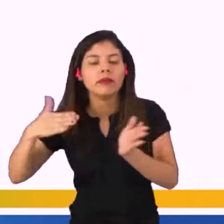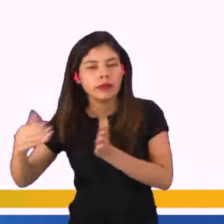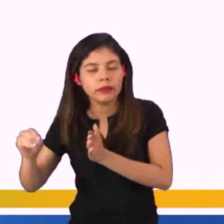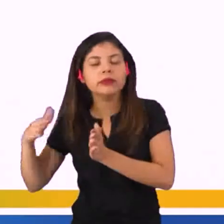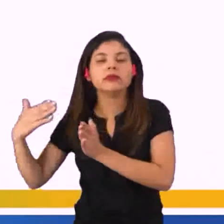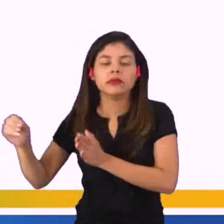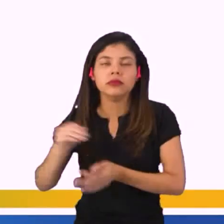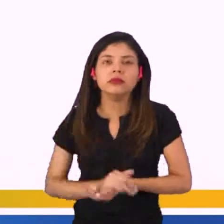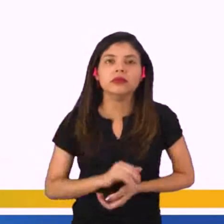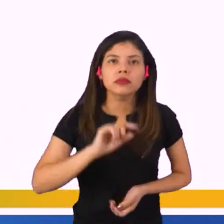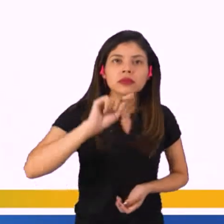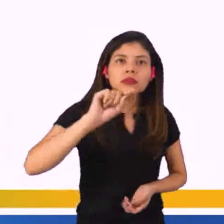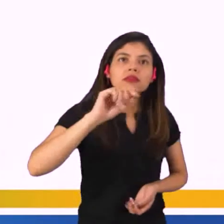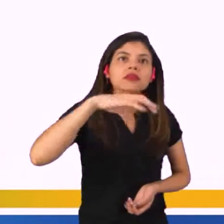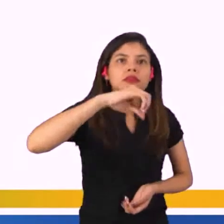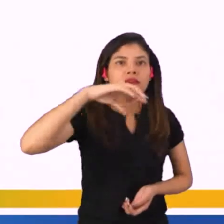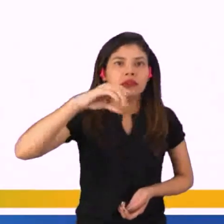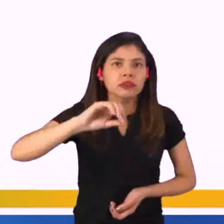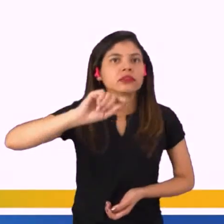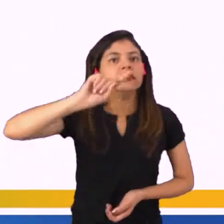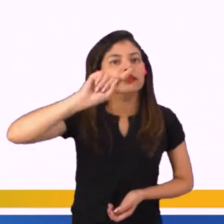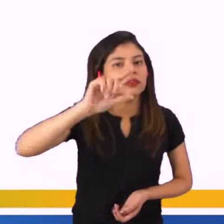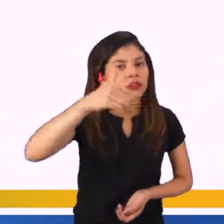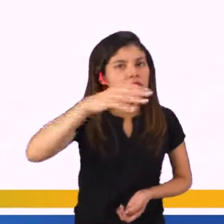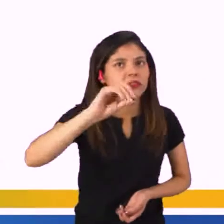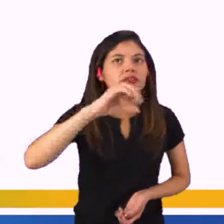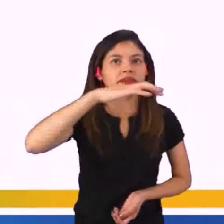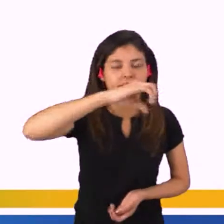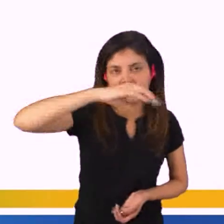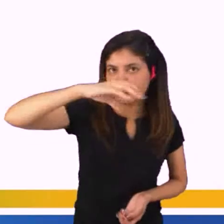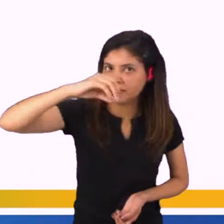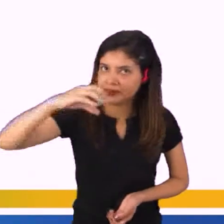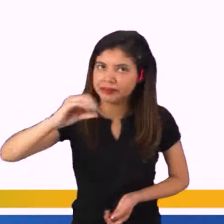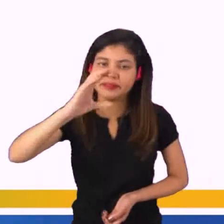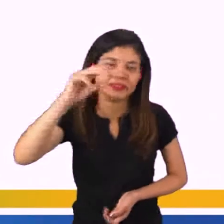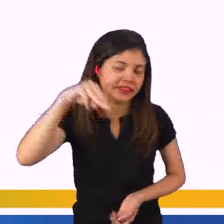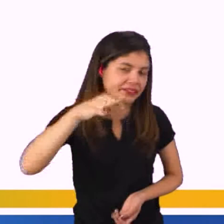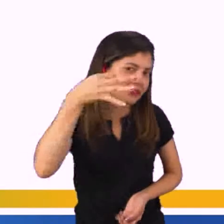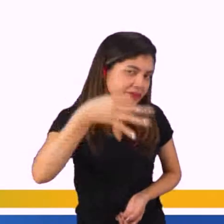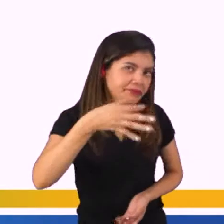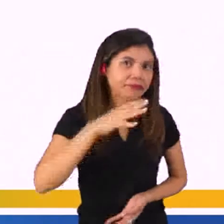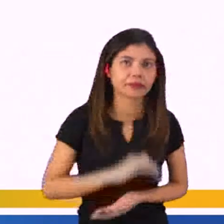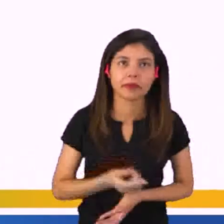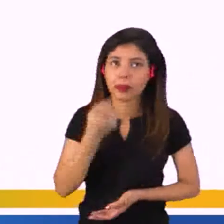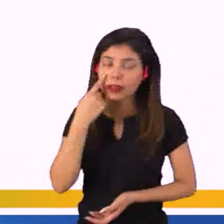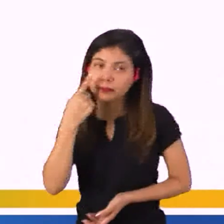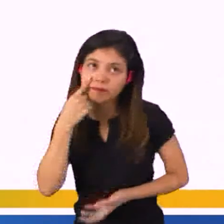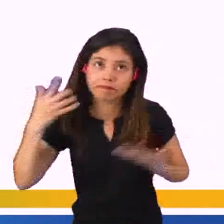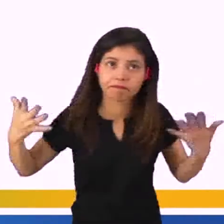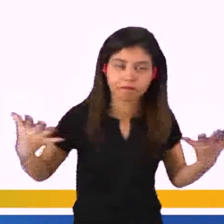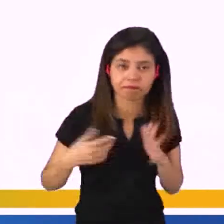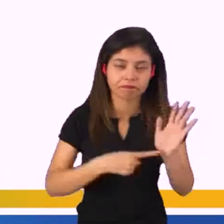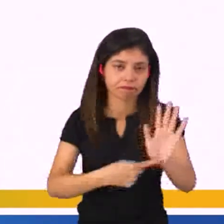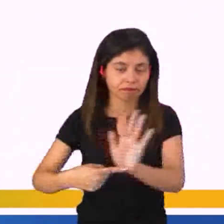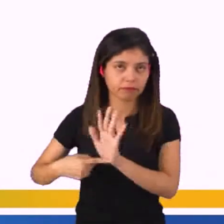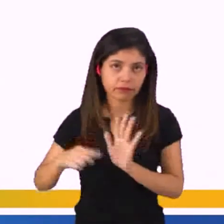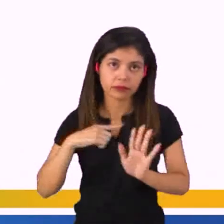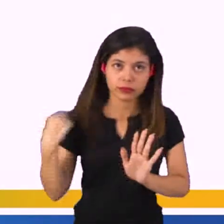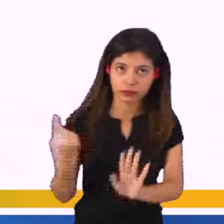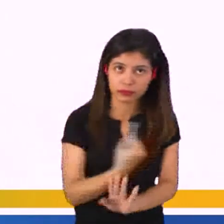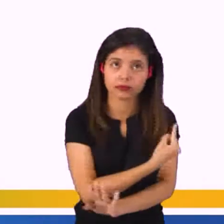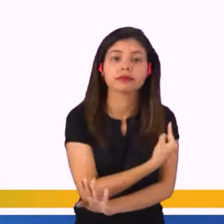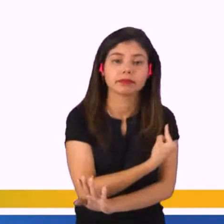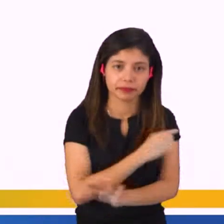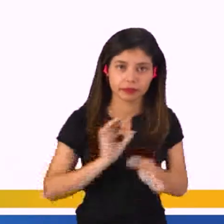vamos dividir primeiro 9.000 para 10. Isso vai ser igual a 900 centímetros, certo? Observe que